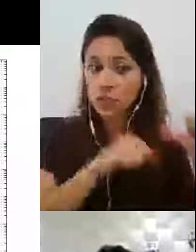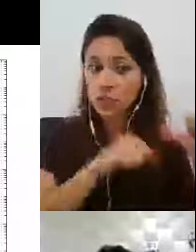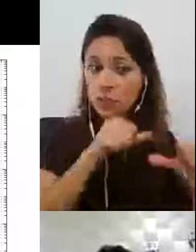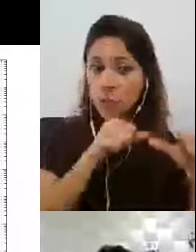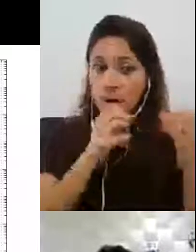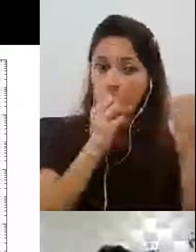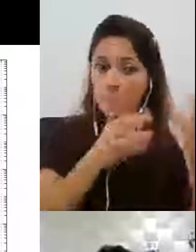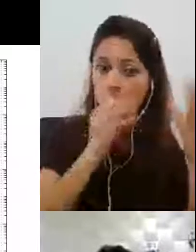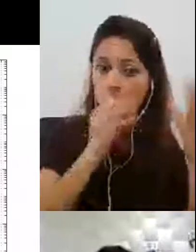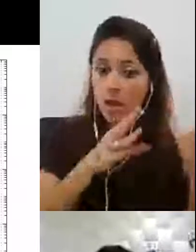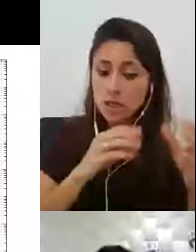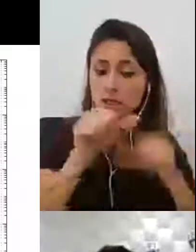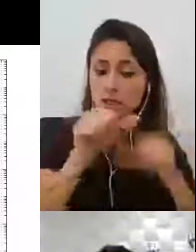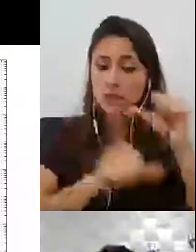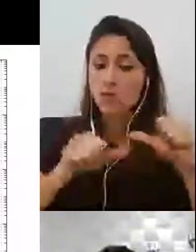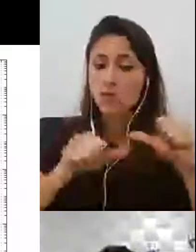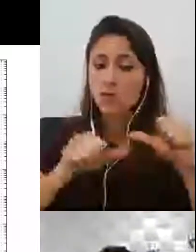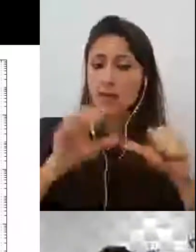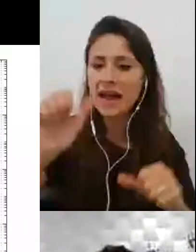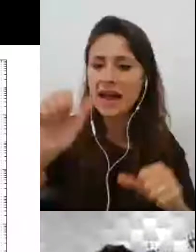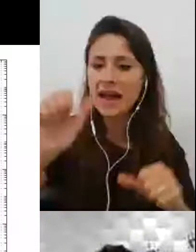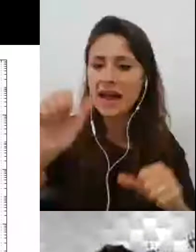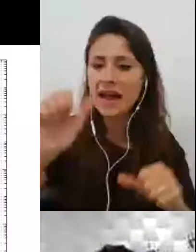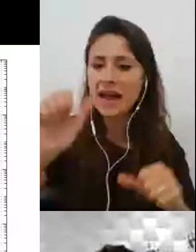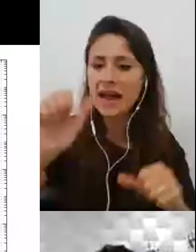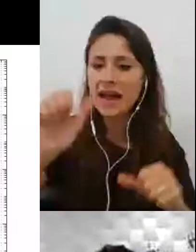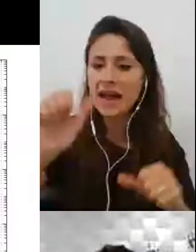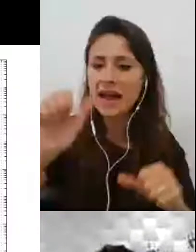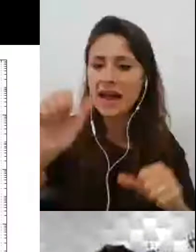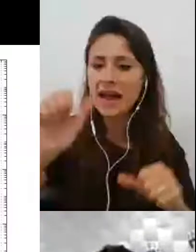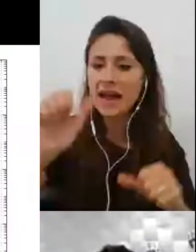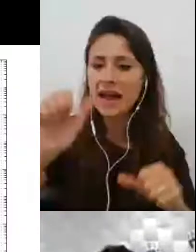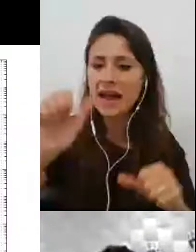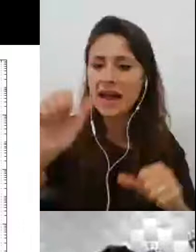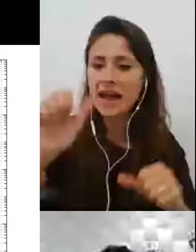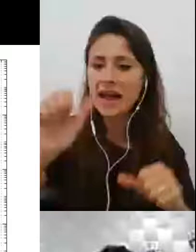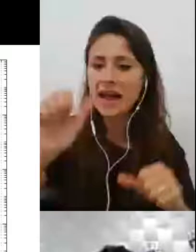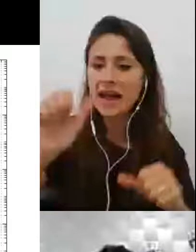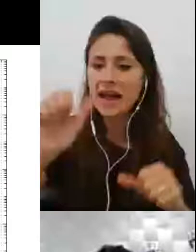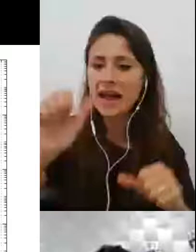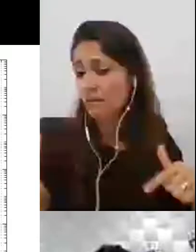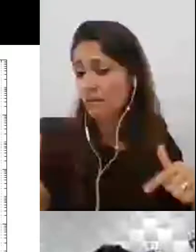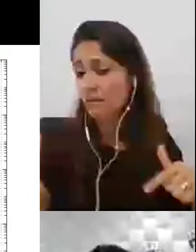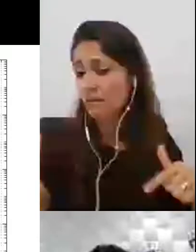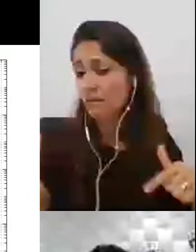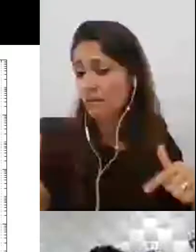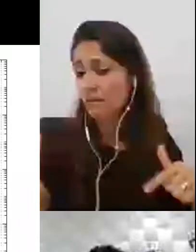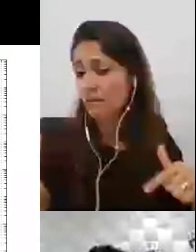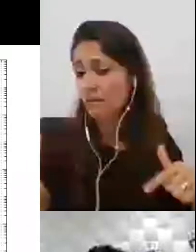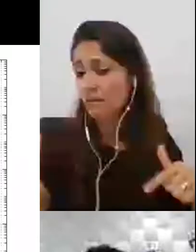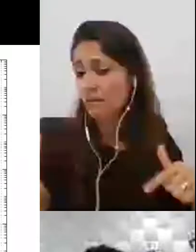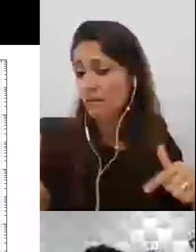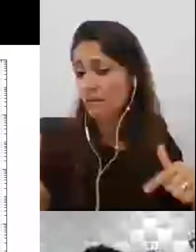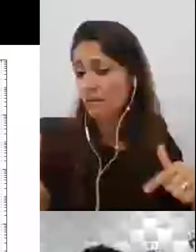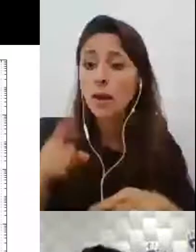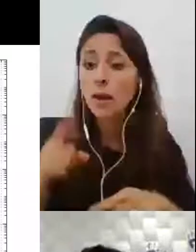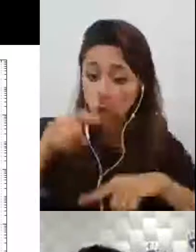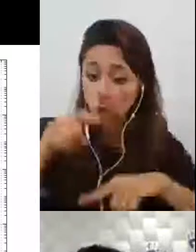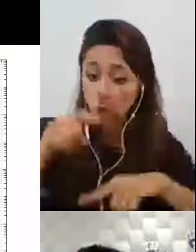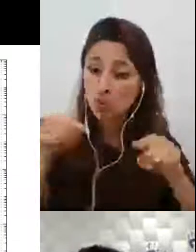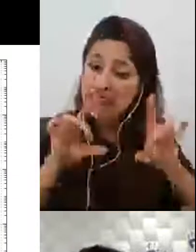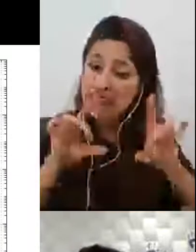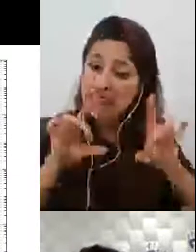em ações de engenharia para que consiga melhorar e otimizar a especificação técnica de um produto que